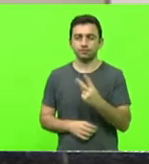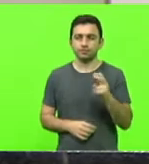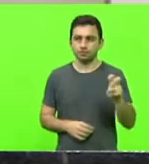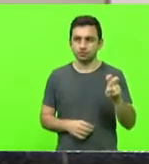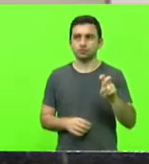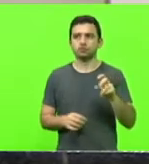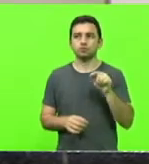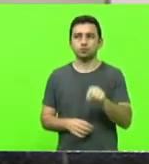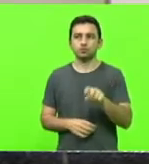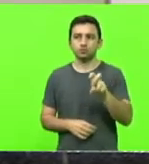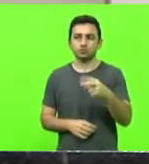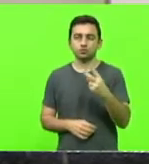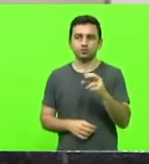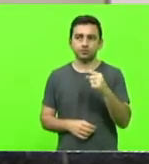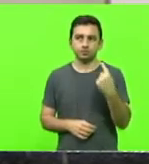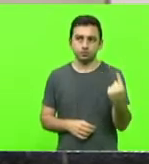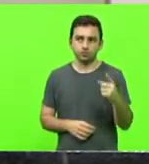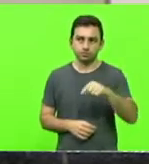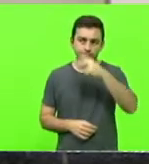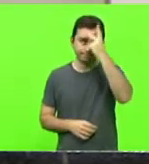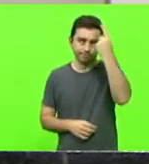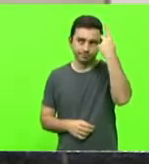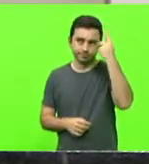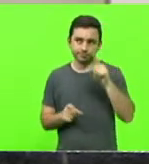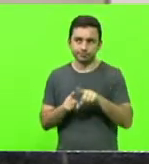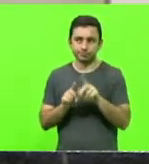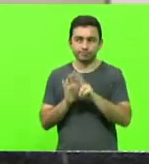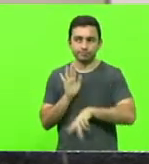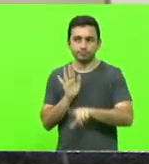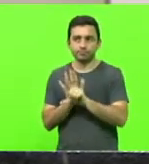225.5/2021, autor deputada Paulinha. Projeto de Lei